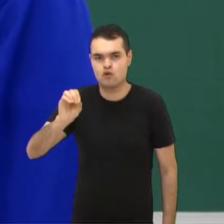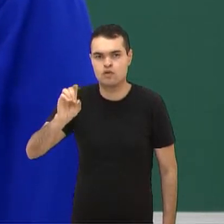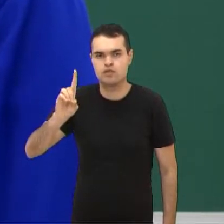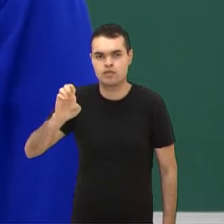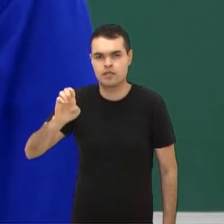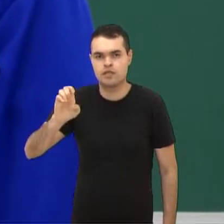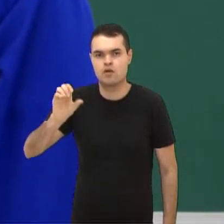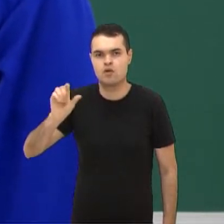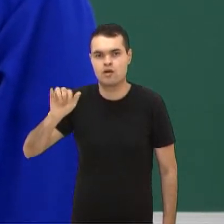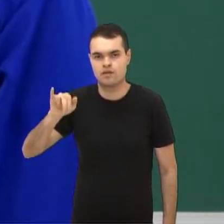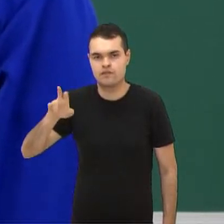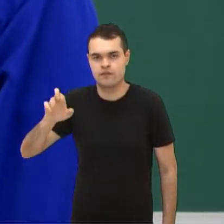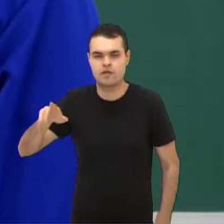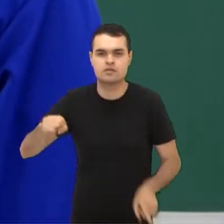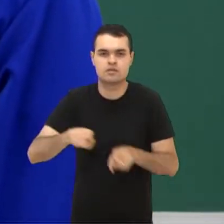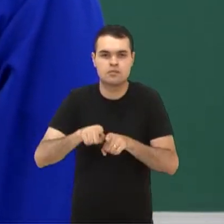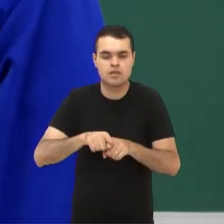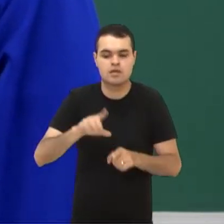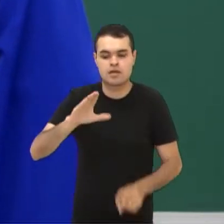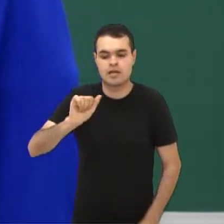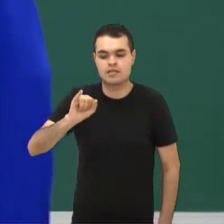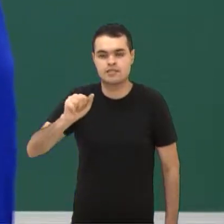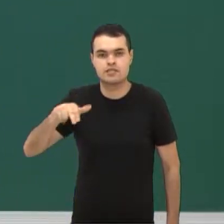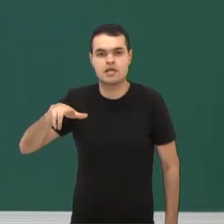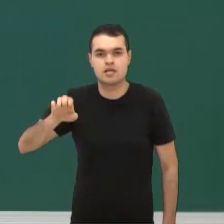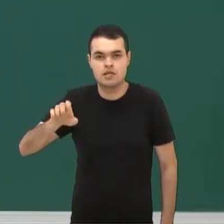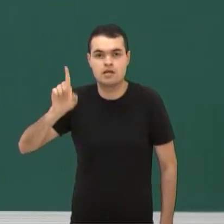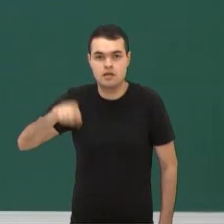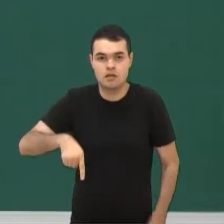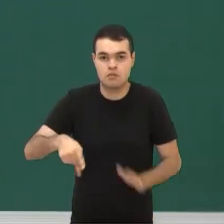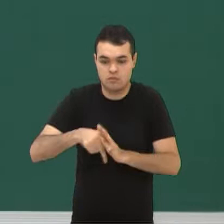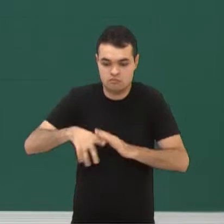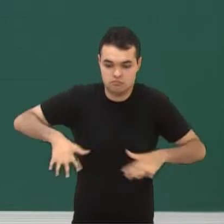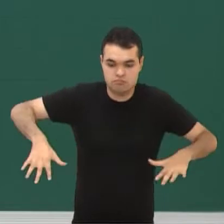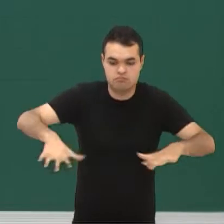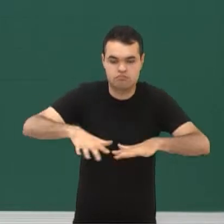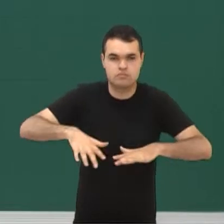Mourão. Bom dia, sou a Cassiane, estudo no Colégio Estadual de Campo